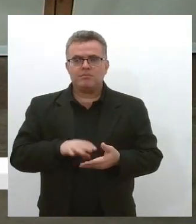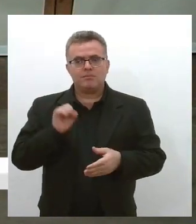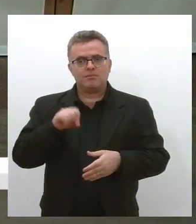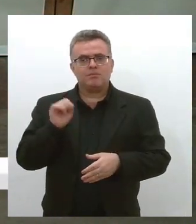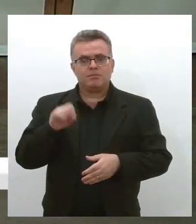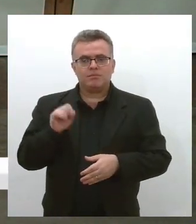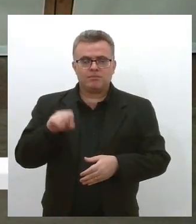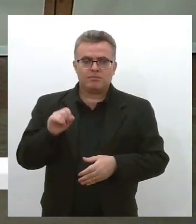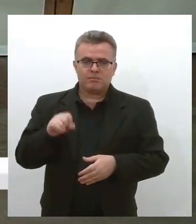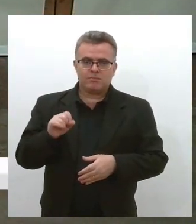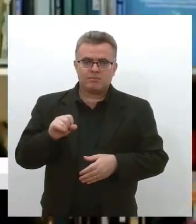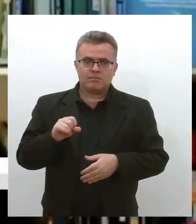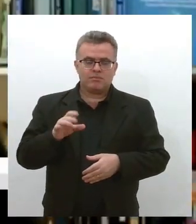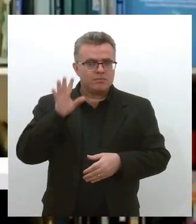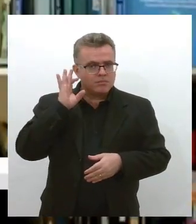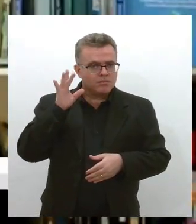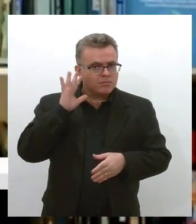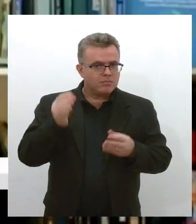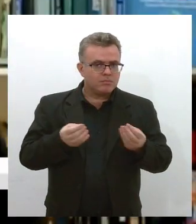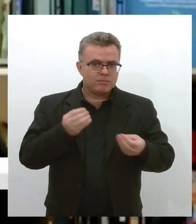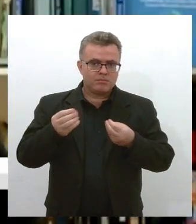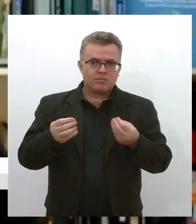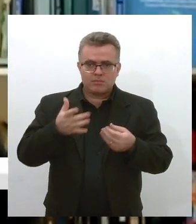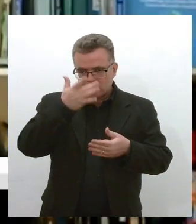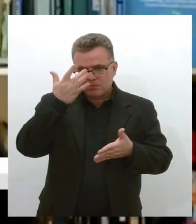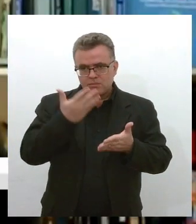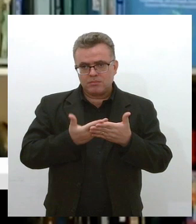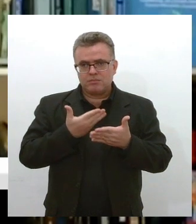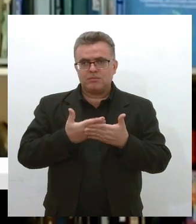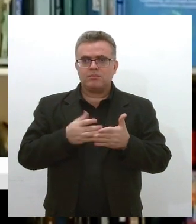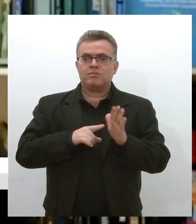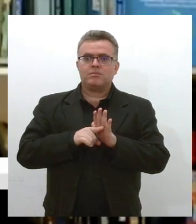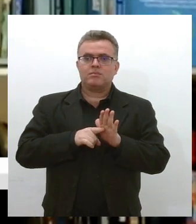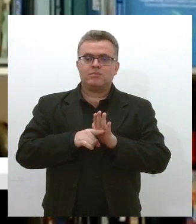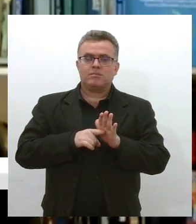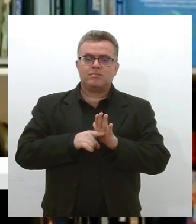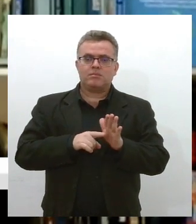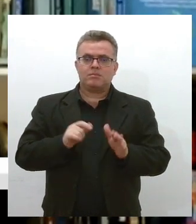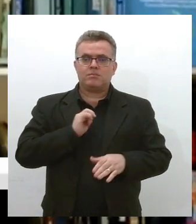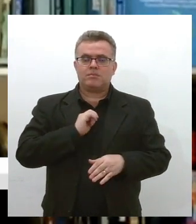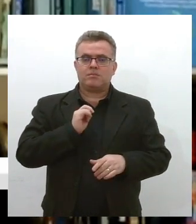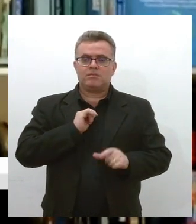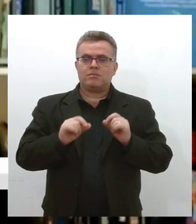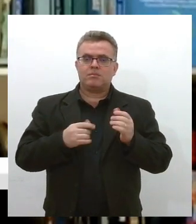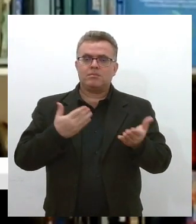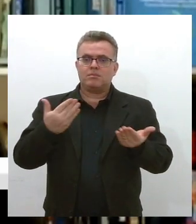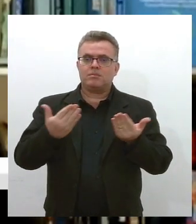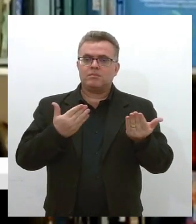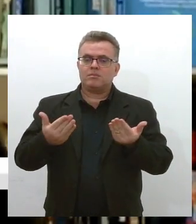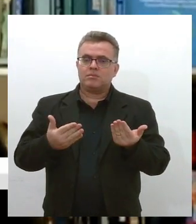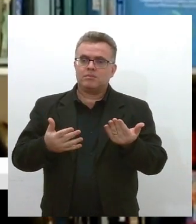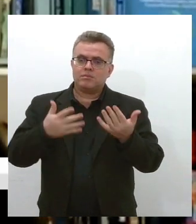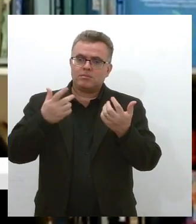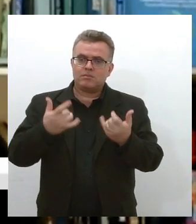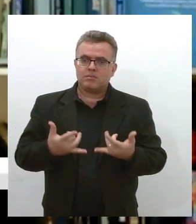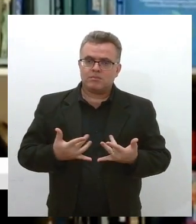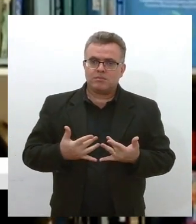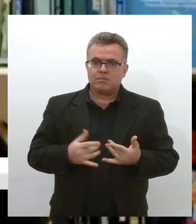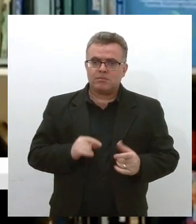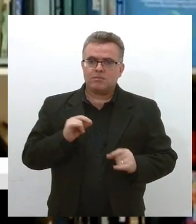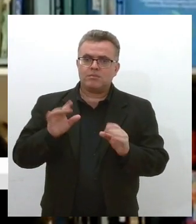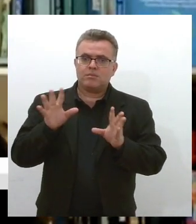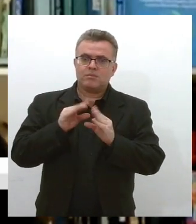algumas teorias, né, de estudiosos da morte, tanto antropólogos quanto psicólogos, que eles, em resumo, vão